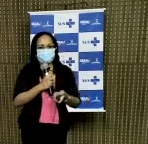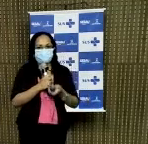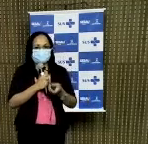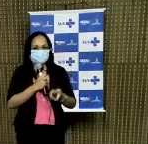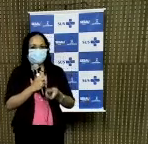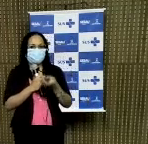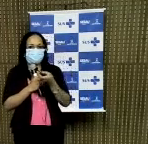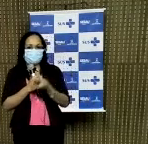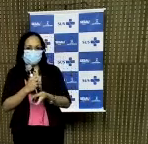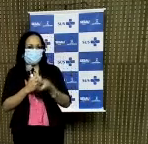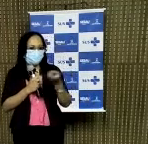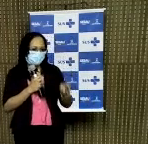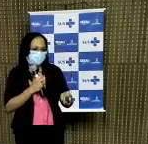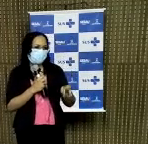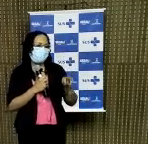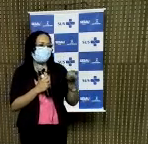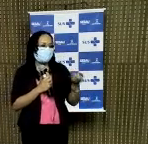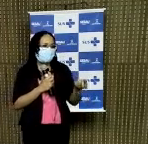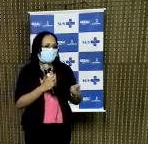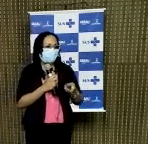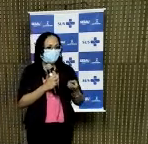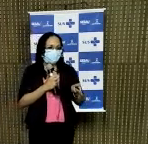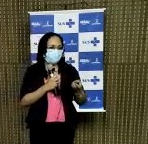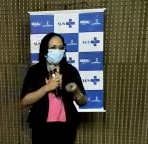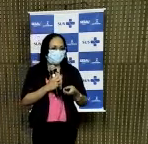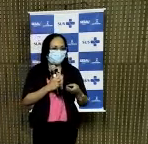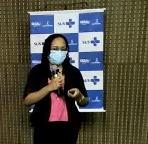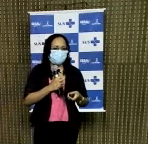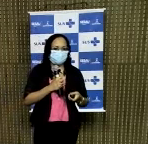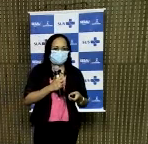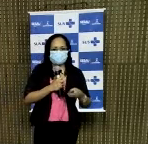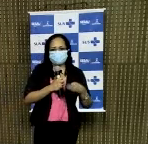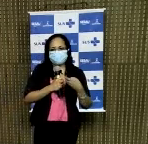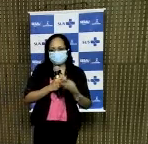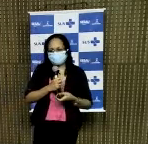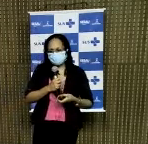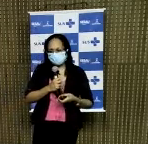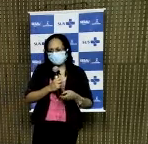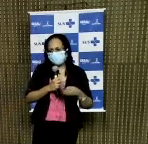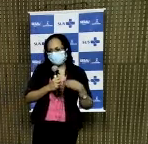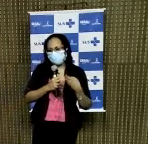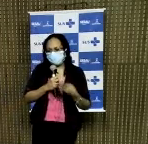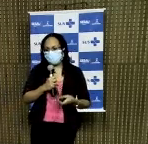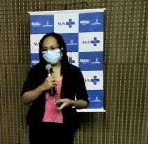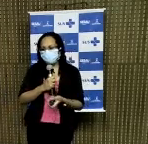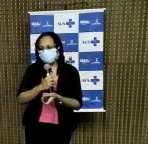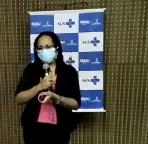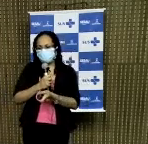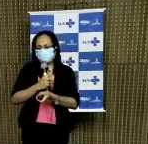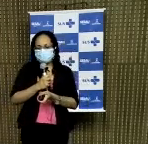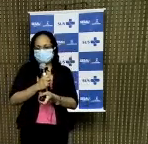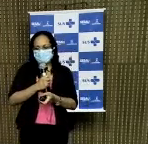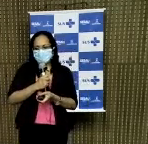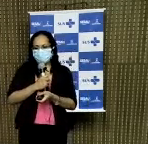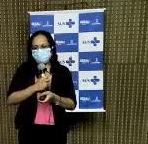que a gente enxergar através de números, de gráficos, né? Onde que a gente precisa trabalhar. Sempre se esforçando, sempre trabalhando